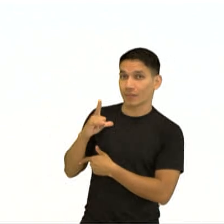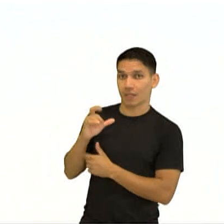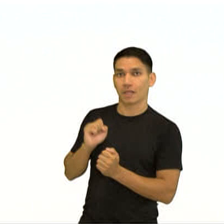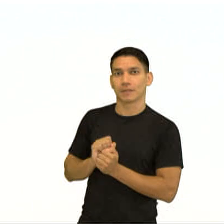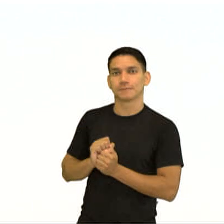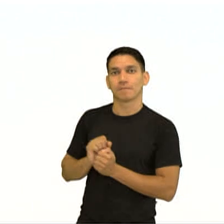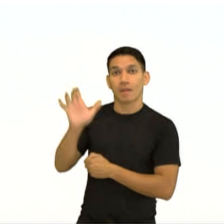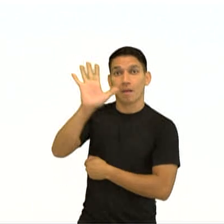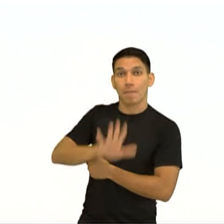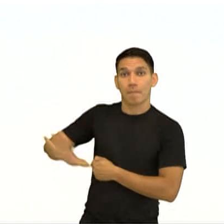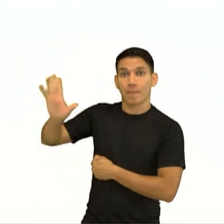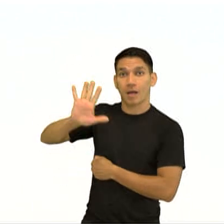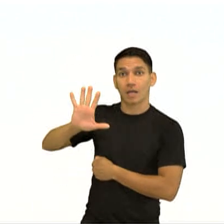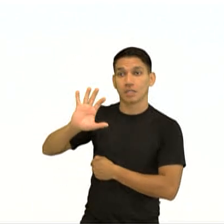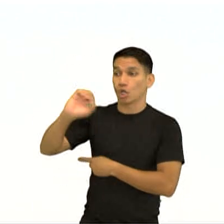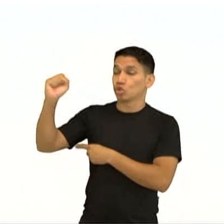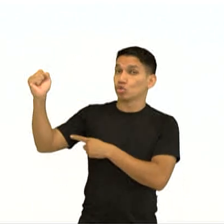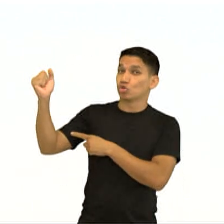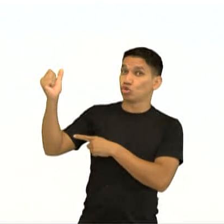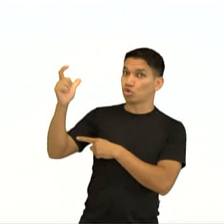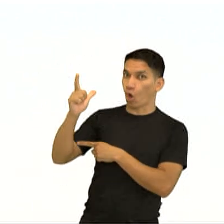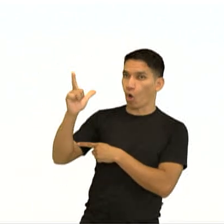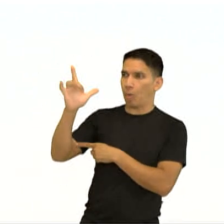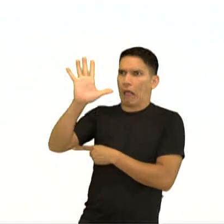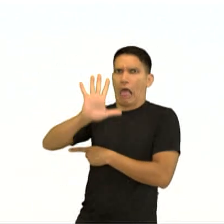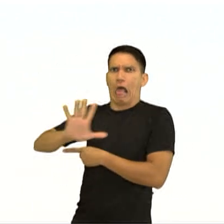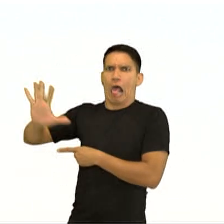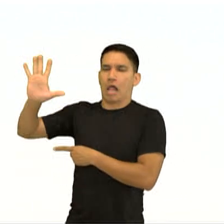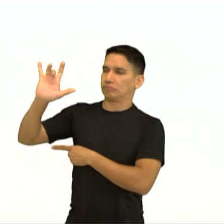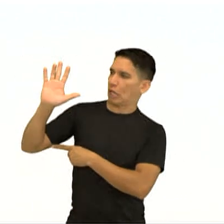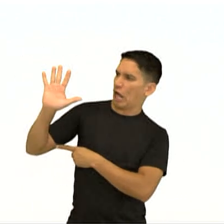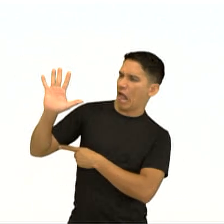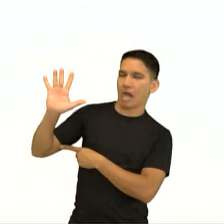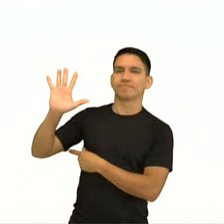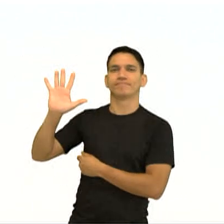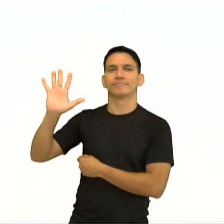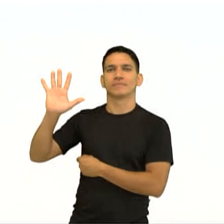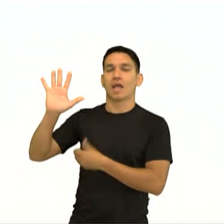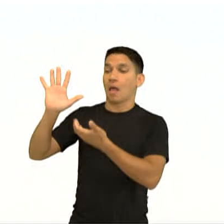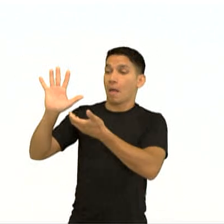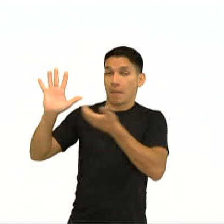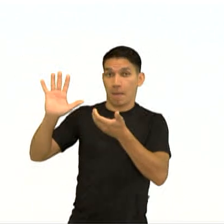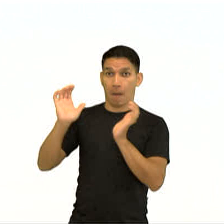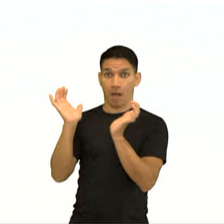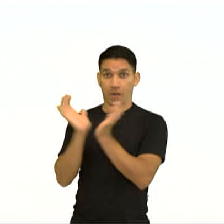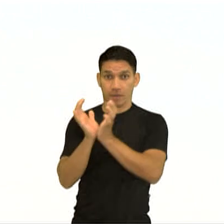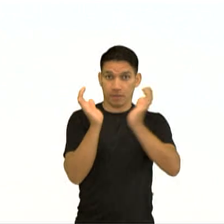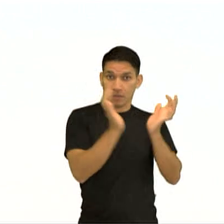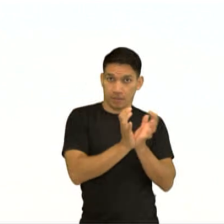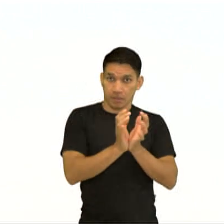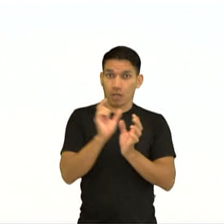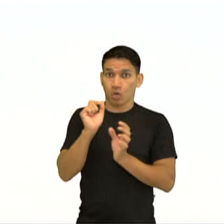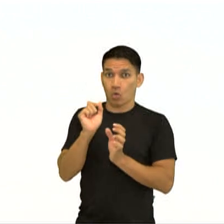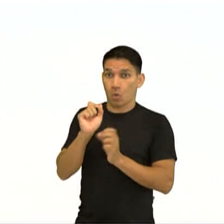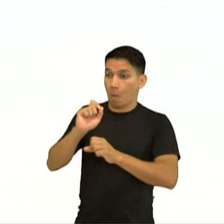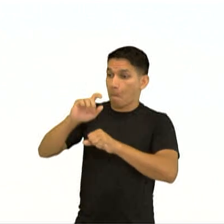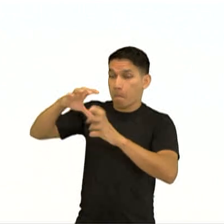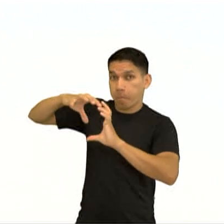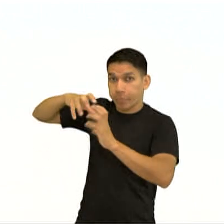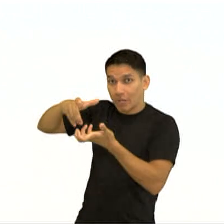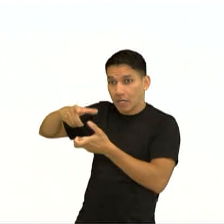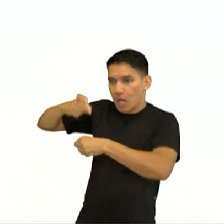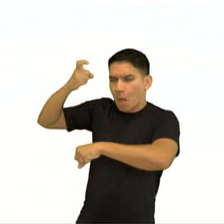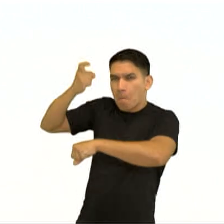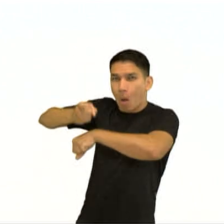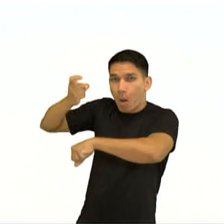tela. Nós temos o Sol aparecendo bem grande aqui, e aí nós vamos ter a classificação em planetas rochosos, dos